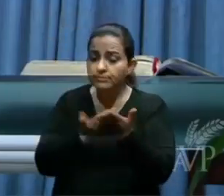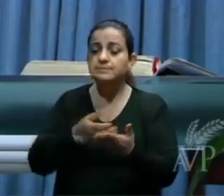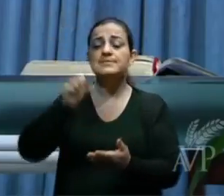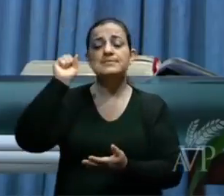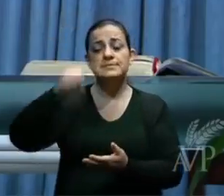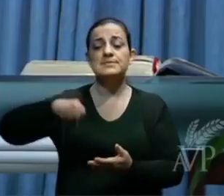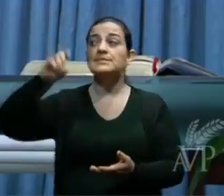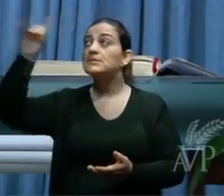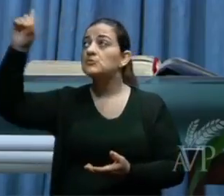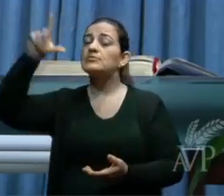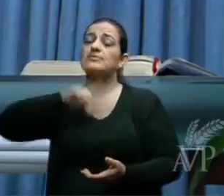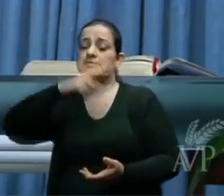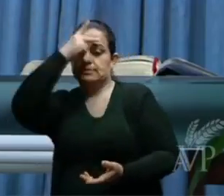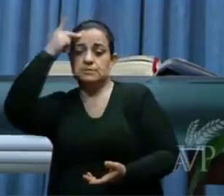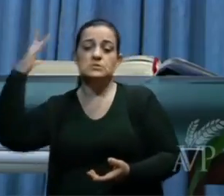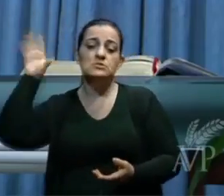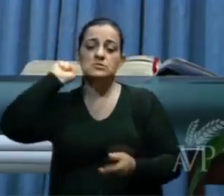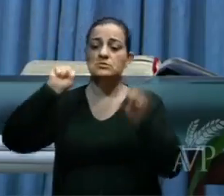ouviria